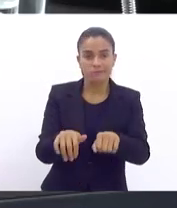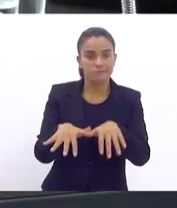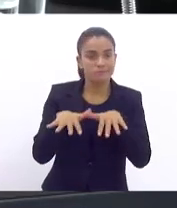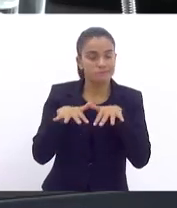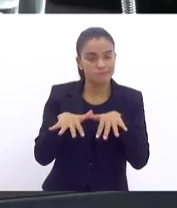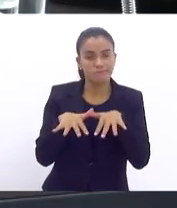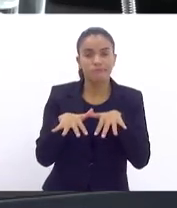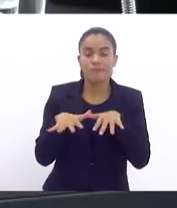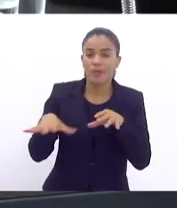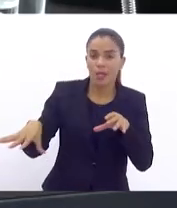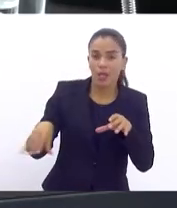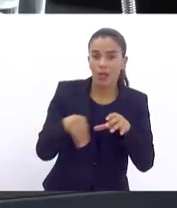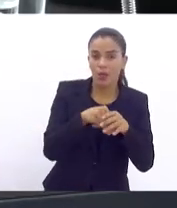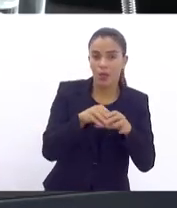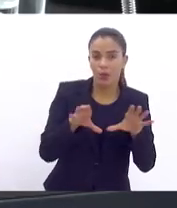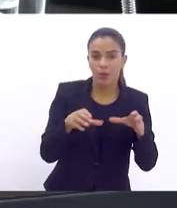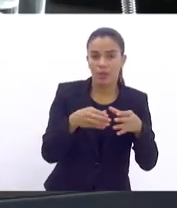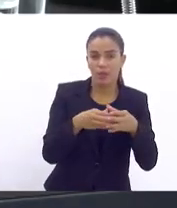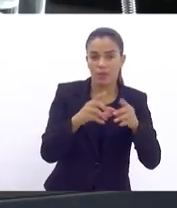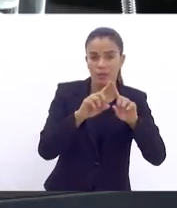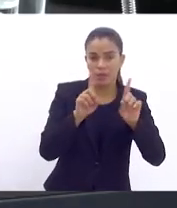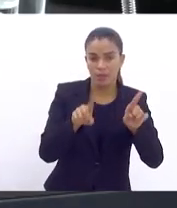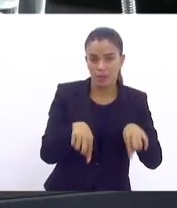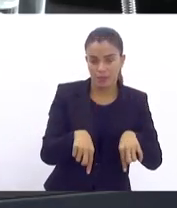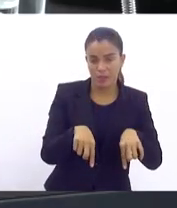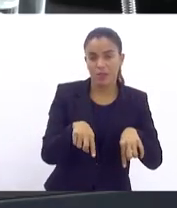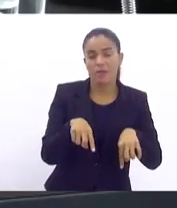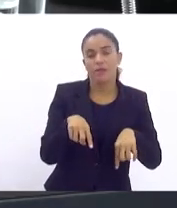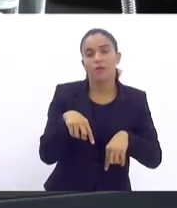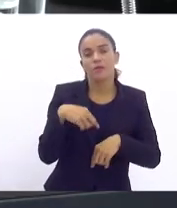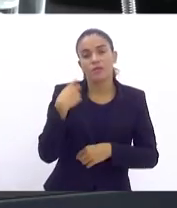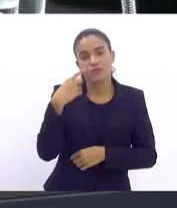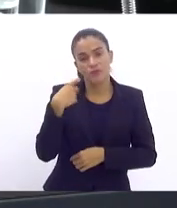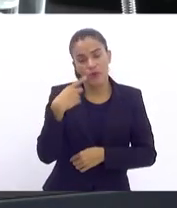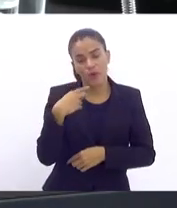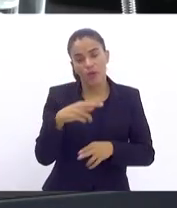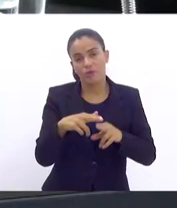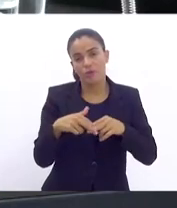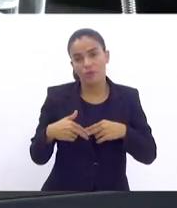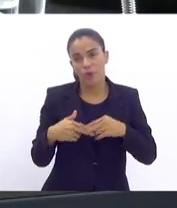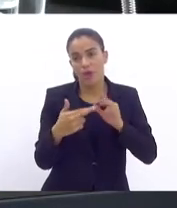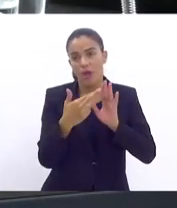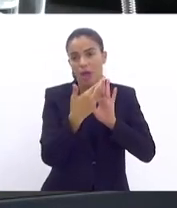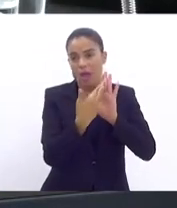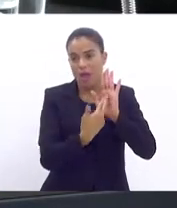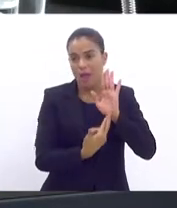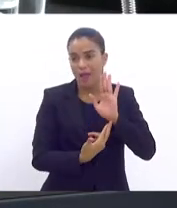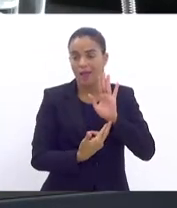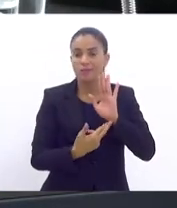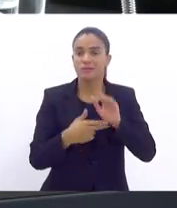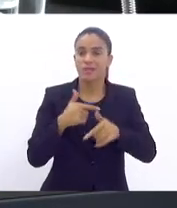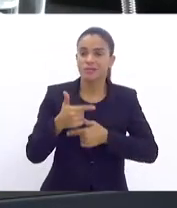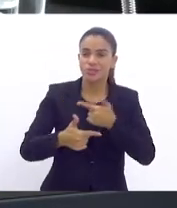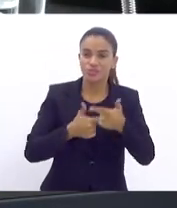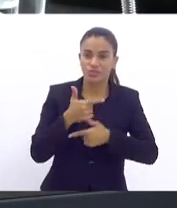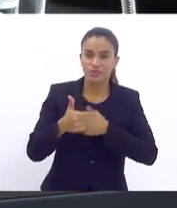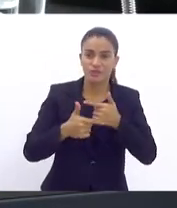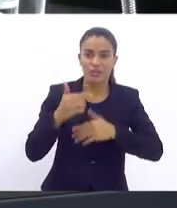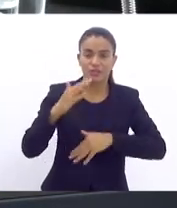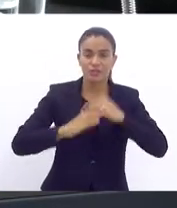incluía a categoria profissional dos Advogados no hall de atividades profissionais